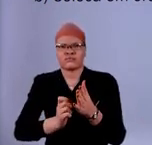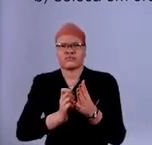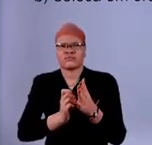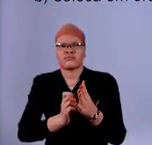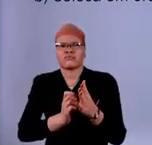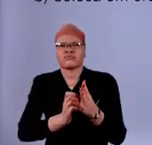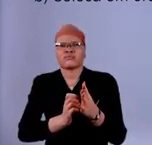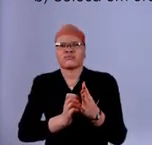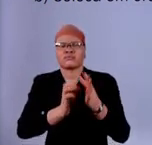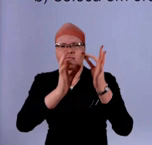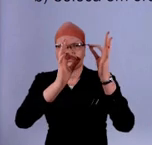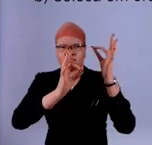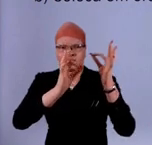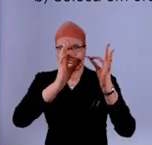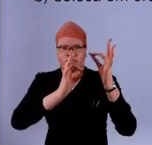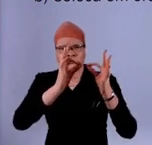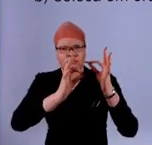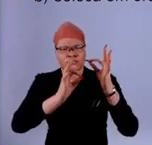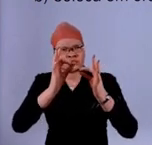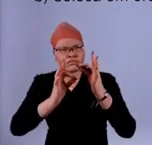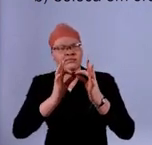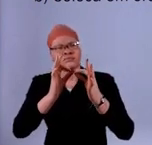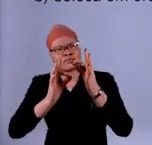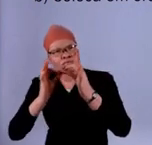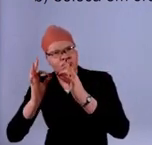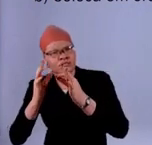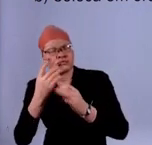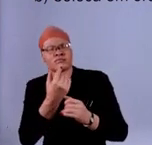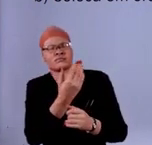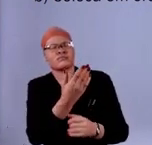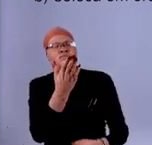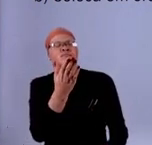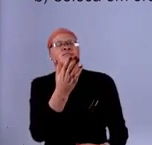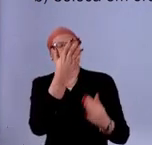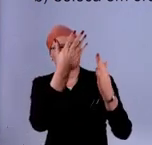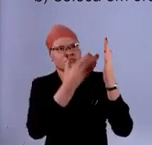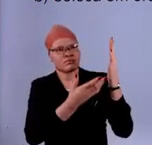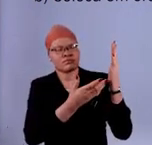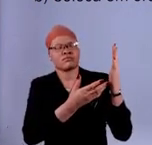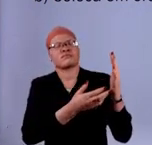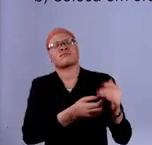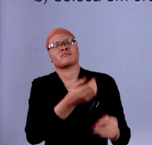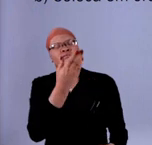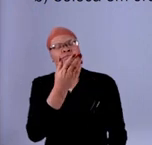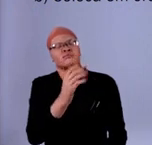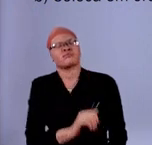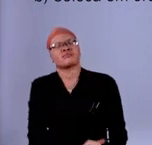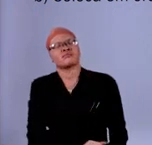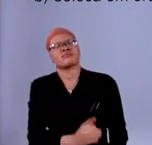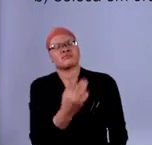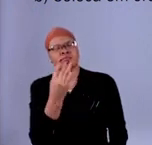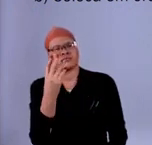as frações estas frações 3 sobre 800 sobre 85 sobre 81 sobre 88 sobre